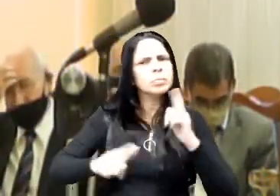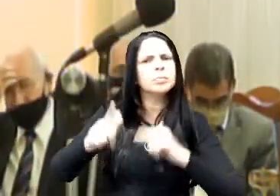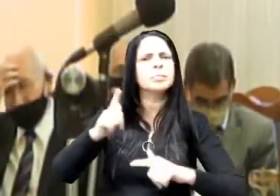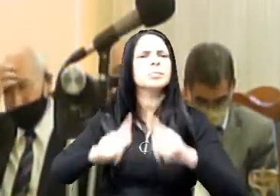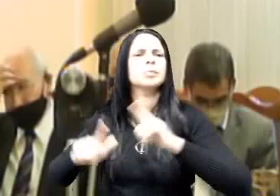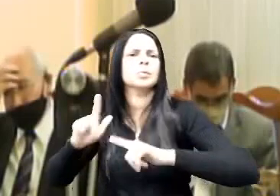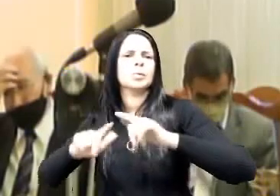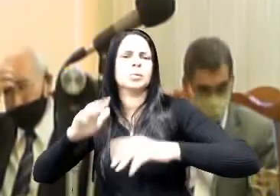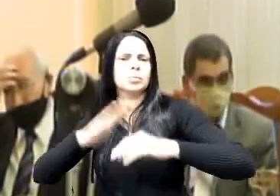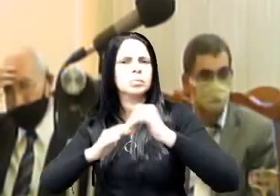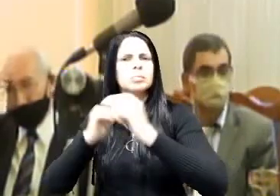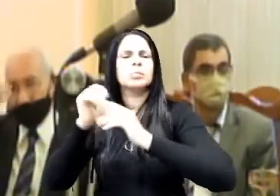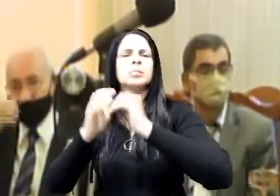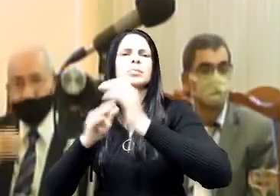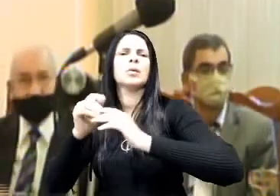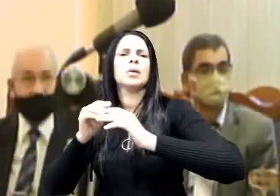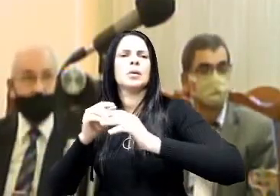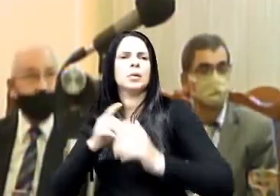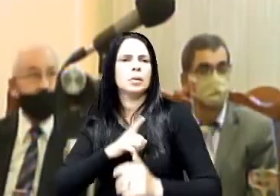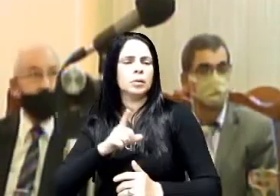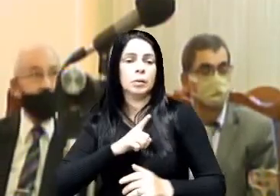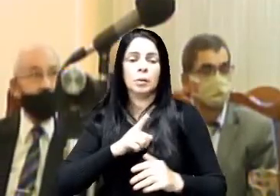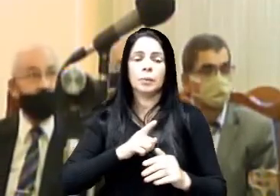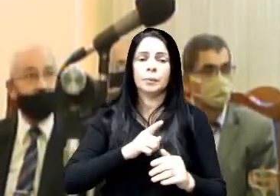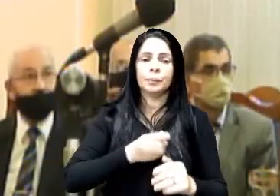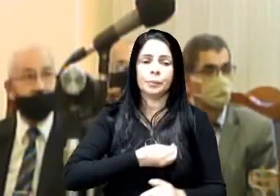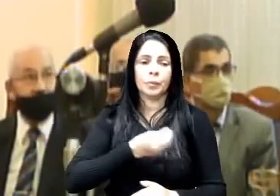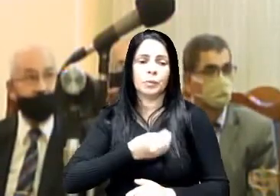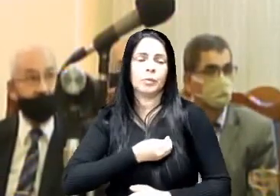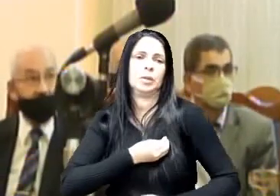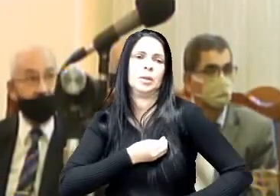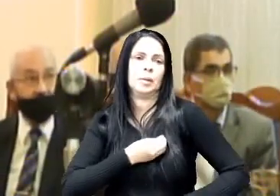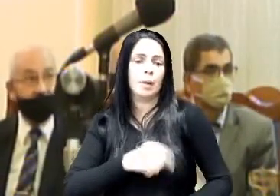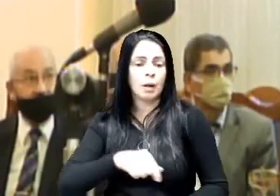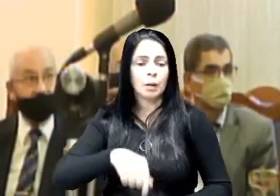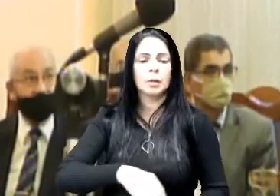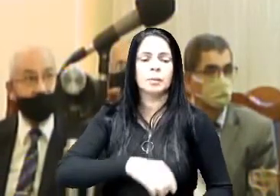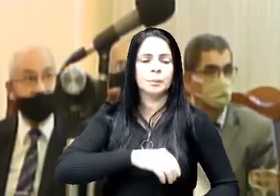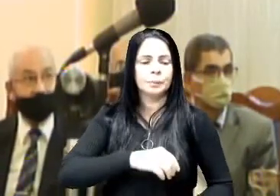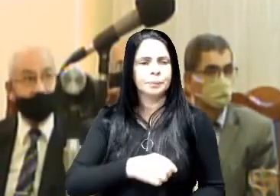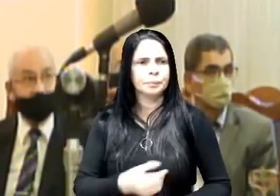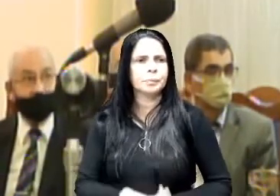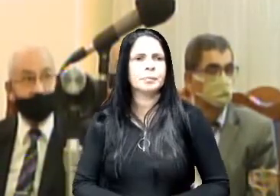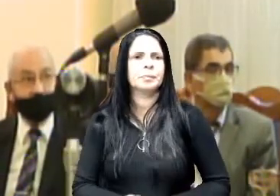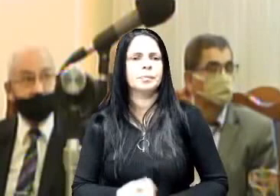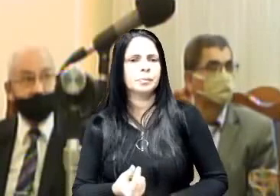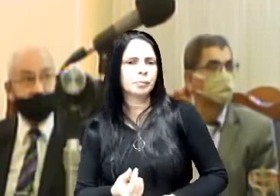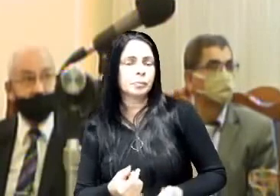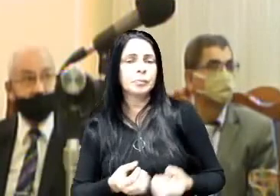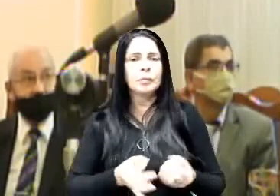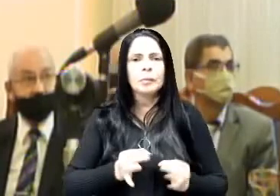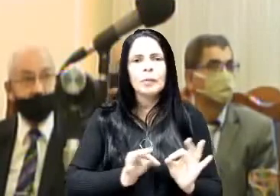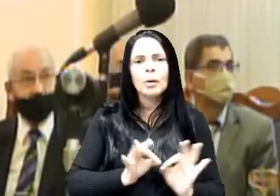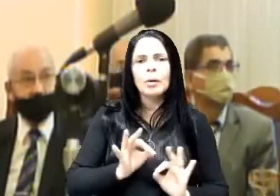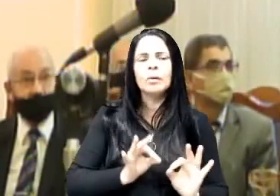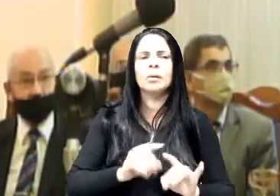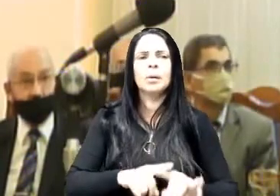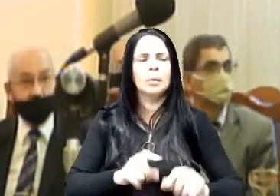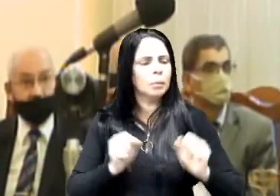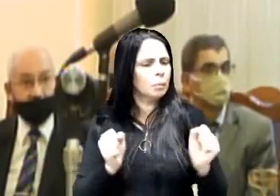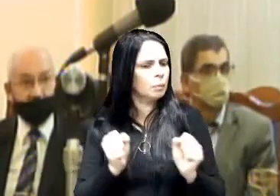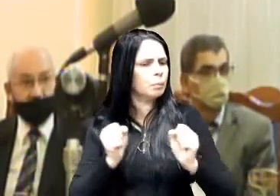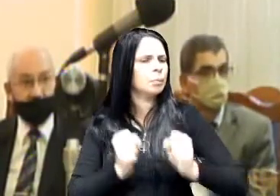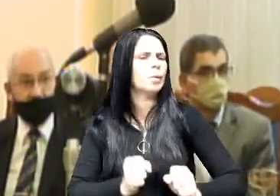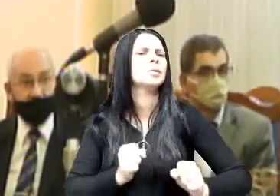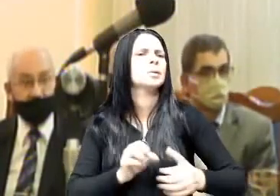patamar de ter uma vida material equilibrada, não é? Agora, pode até ser fácil, pode haver portas abertas, depende